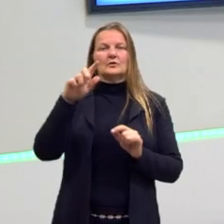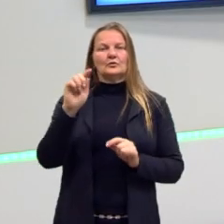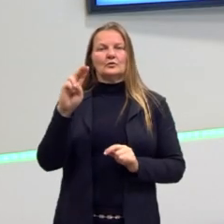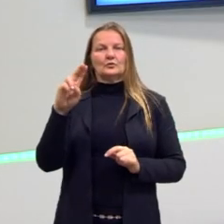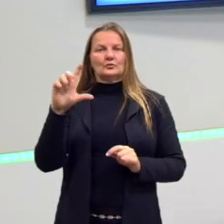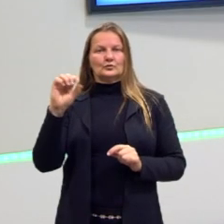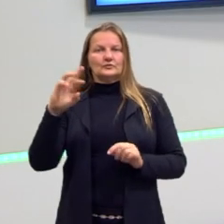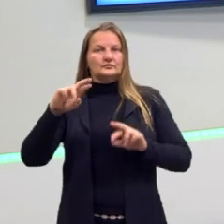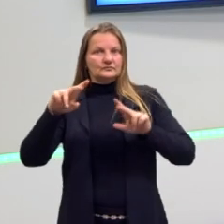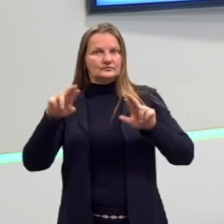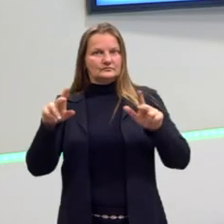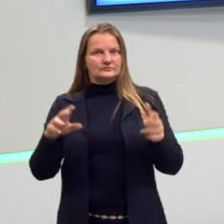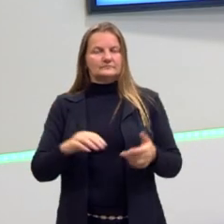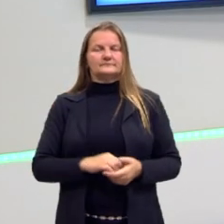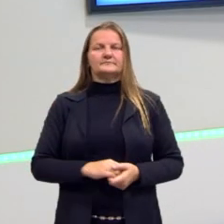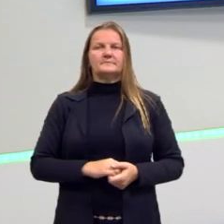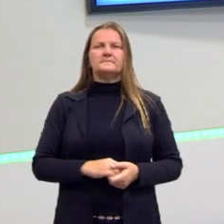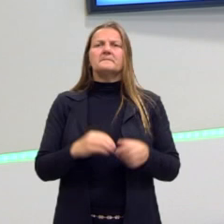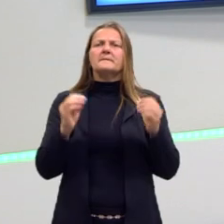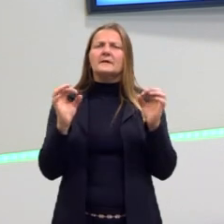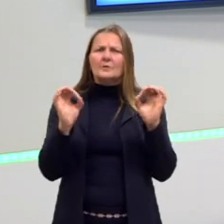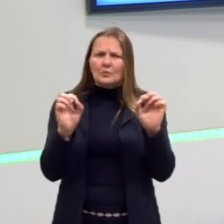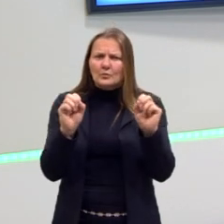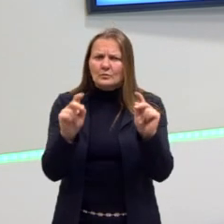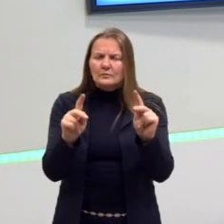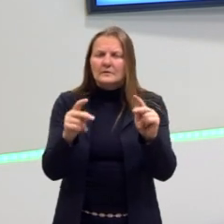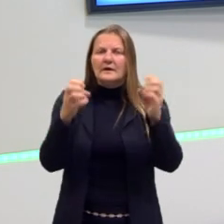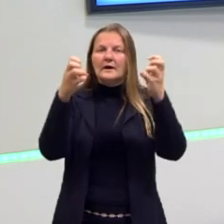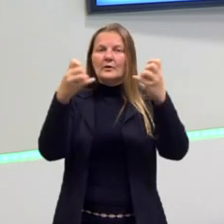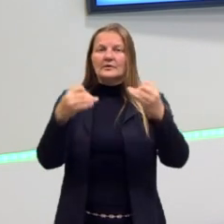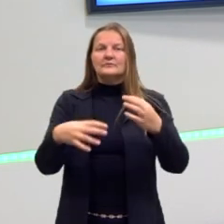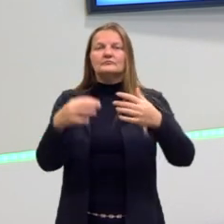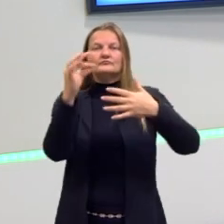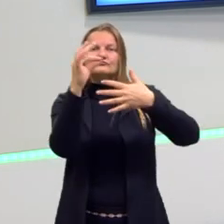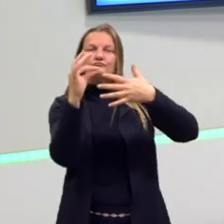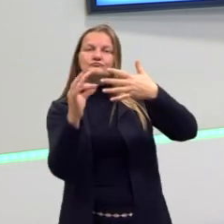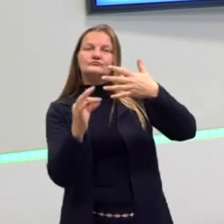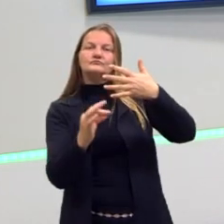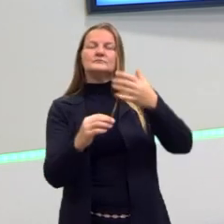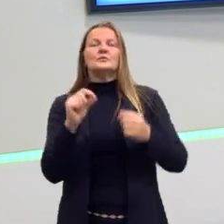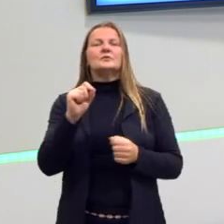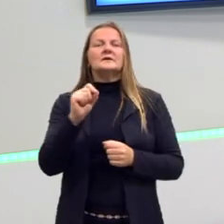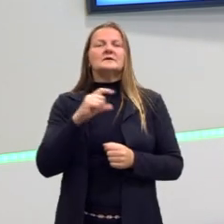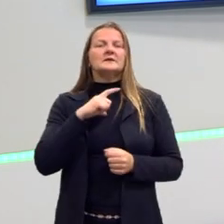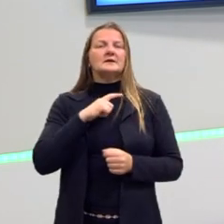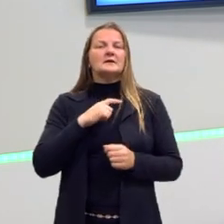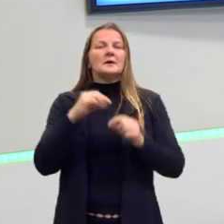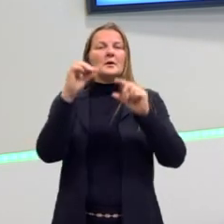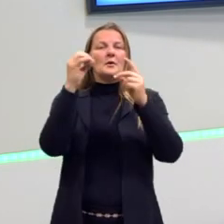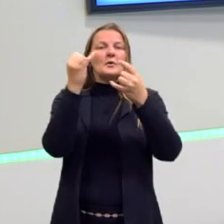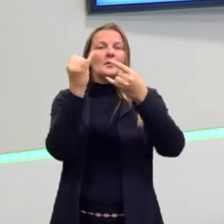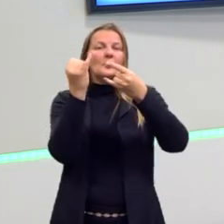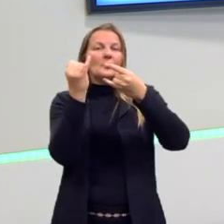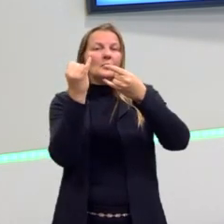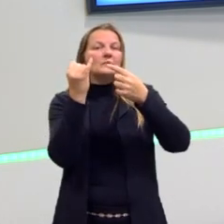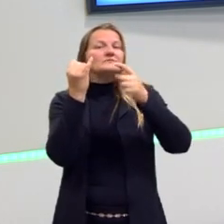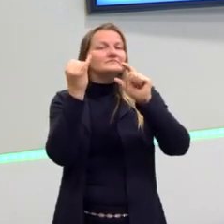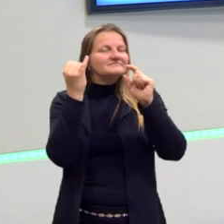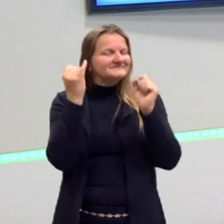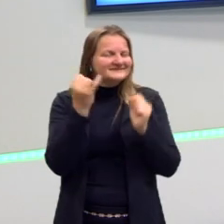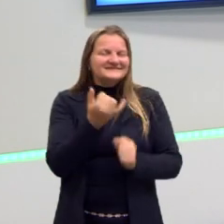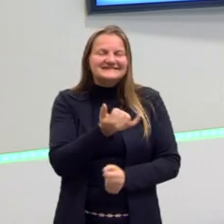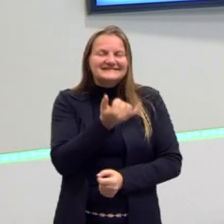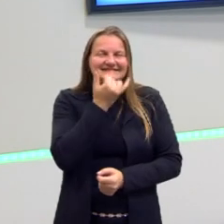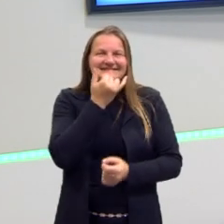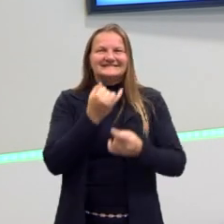certo bom vamos falar então dos elementos de um polígono porque eu falei para vocês ali que tem o lado